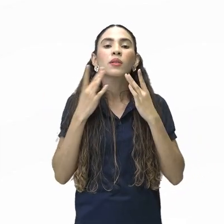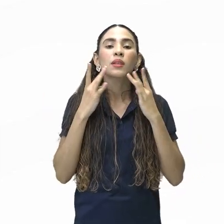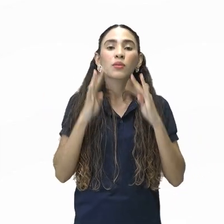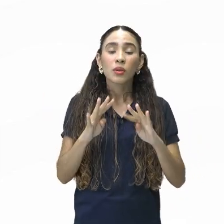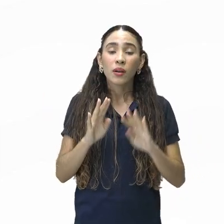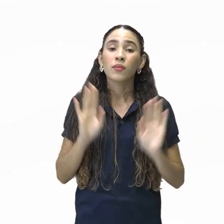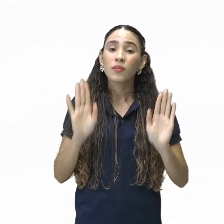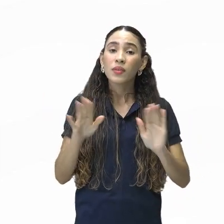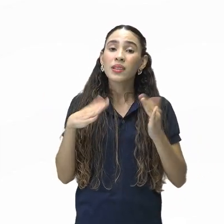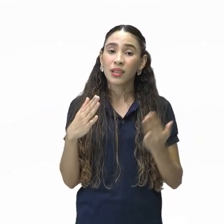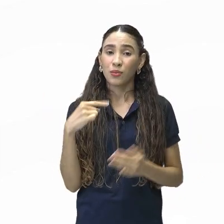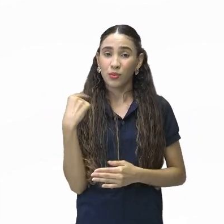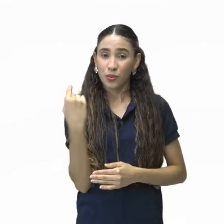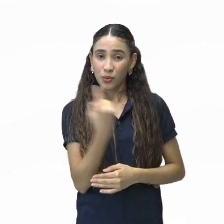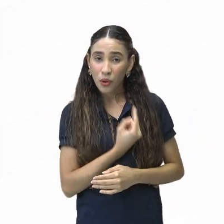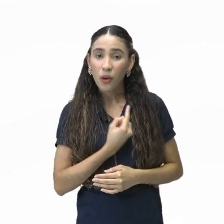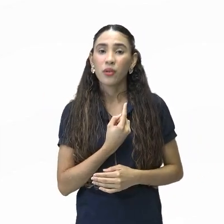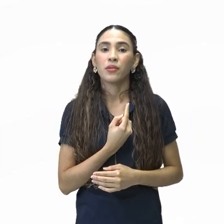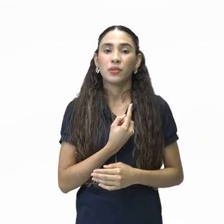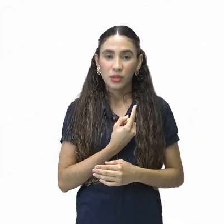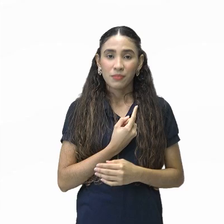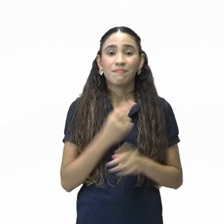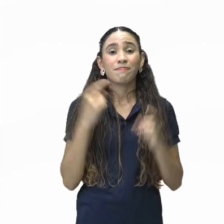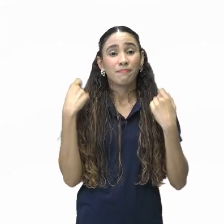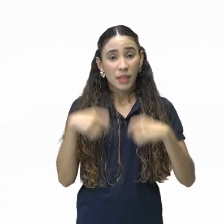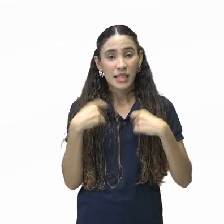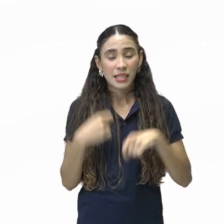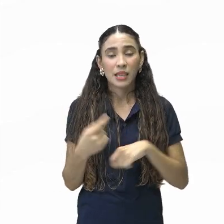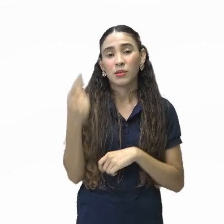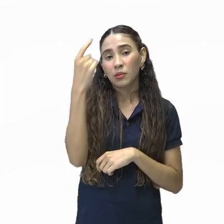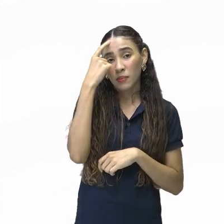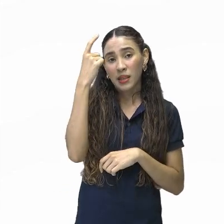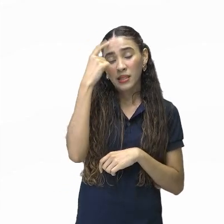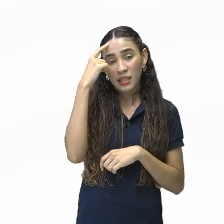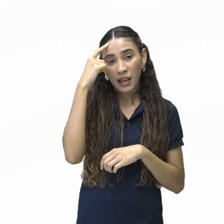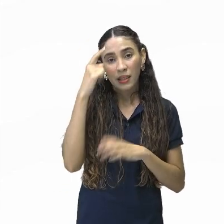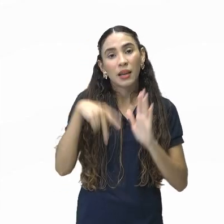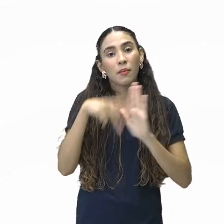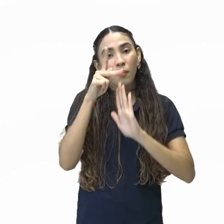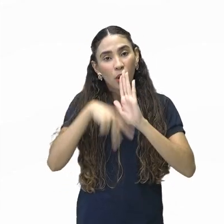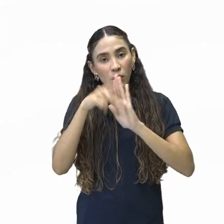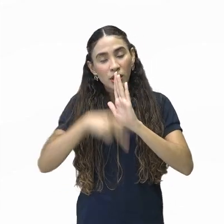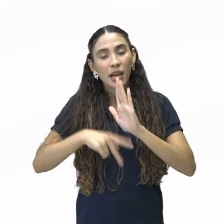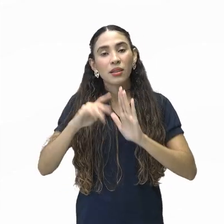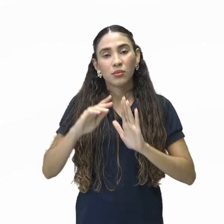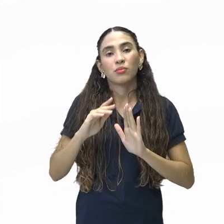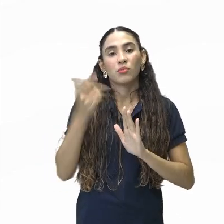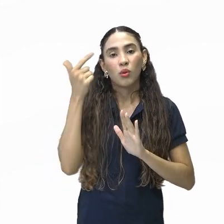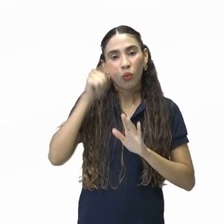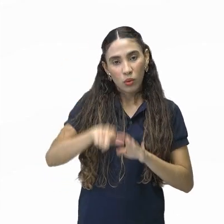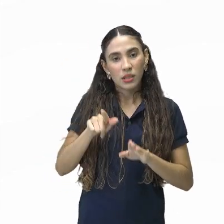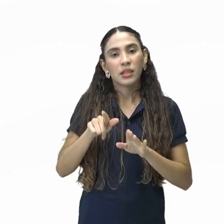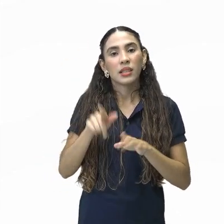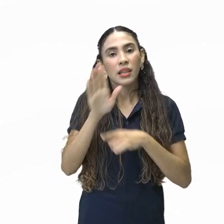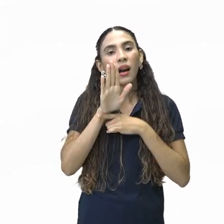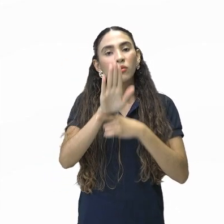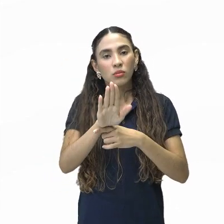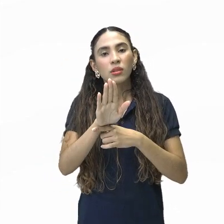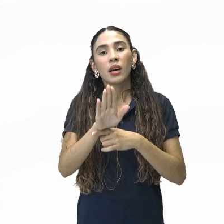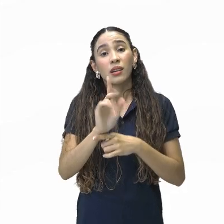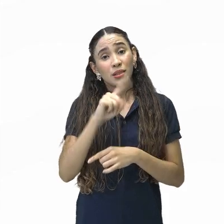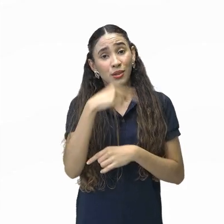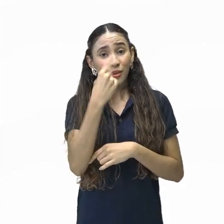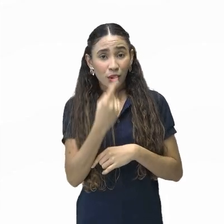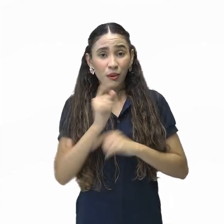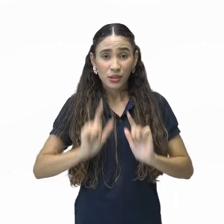naturais. Então, somos nós também que temos que pensar em soluções, né, para resolver esse problema que